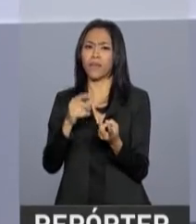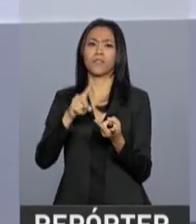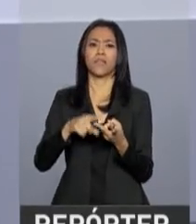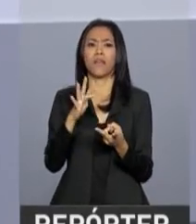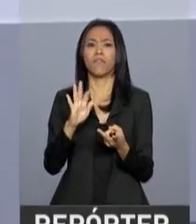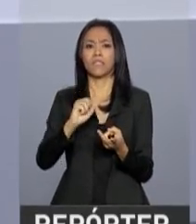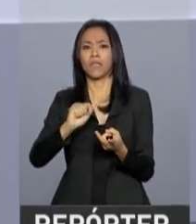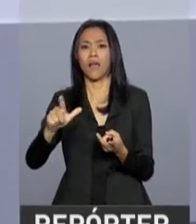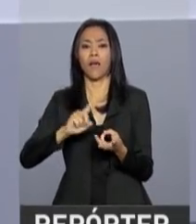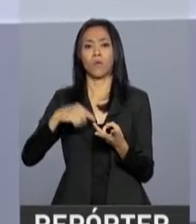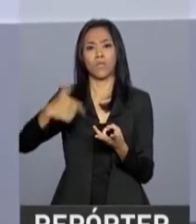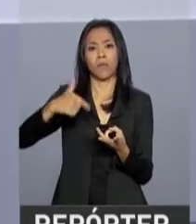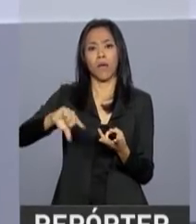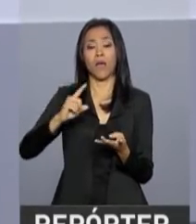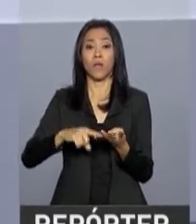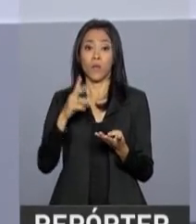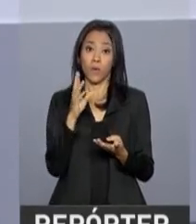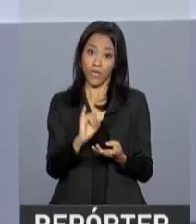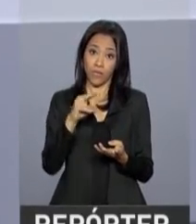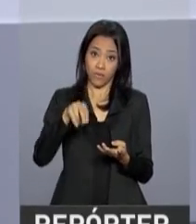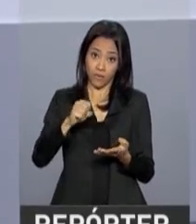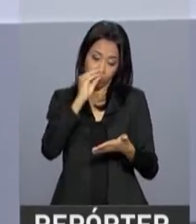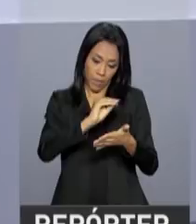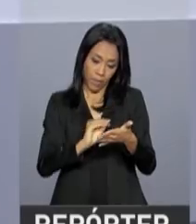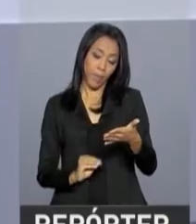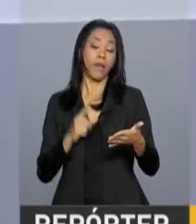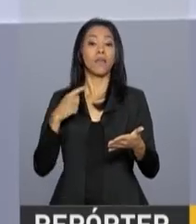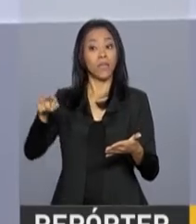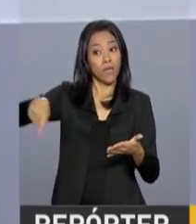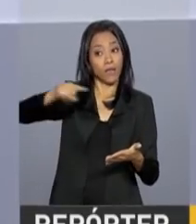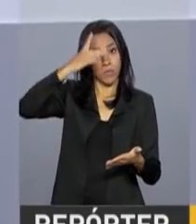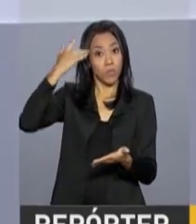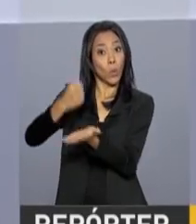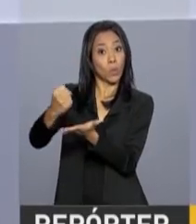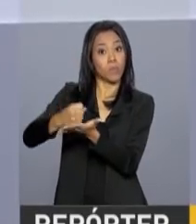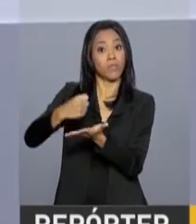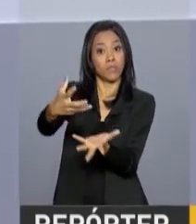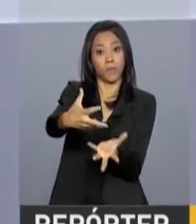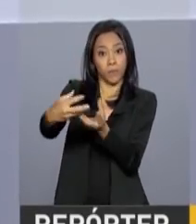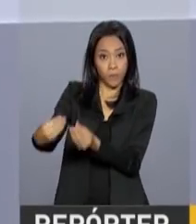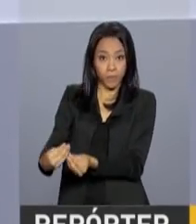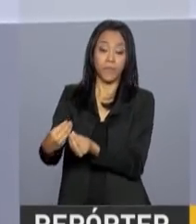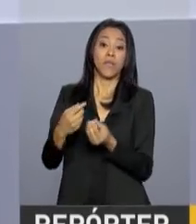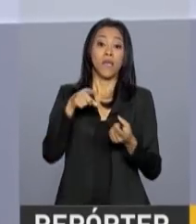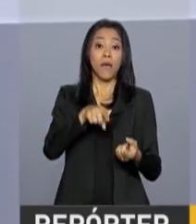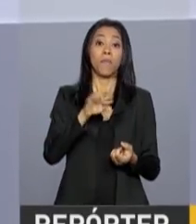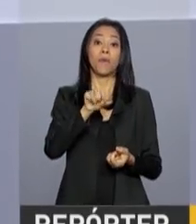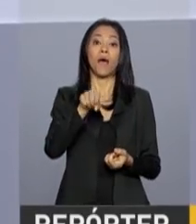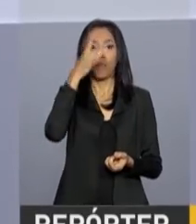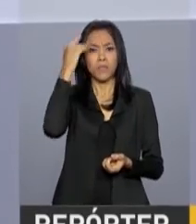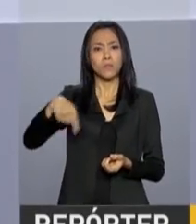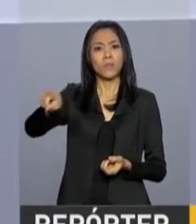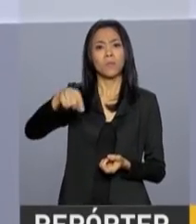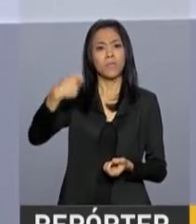trabalhistas e previdenciárias que devem ser recolhidas pelos empregadores domésticos para a emissão da guia unificada o empregador deve